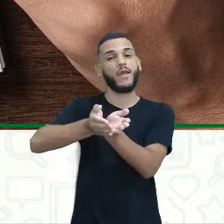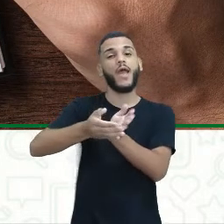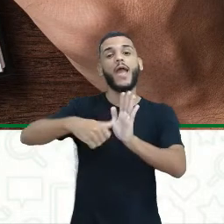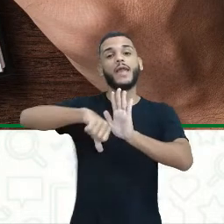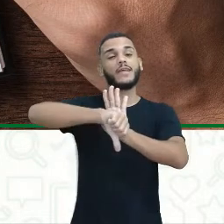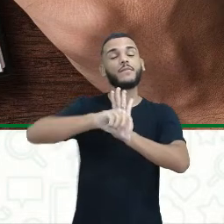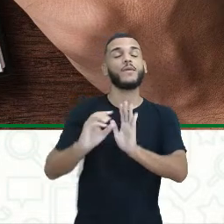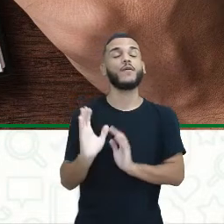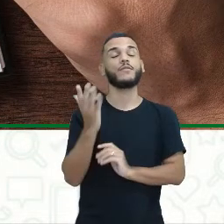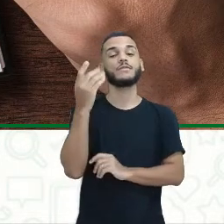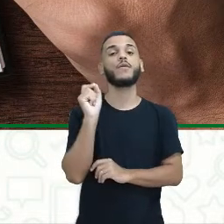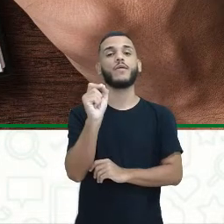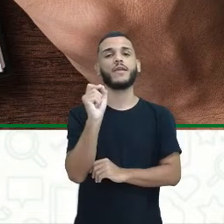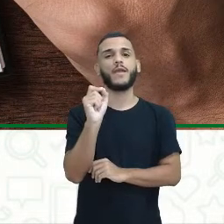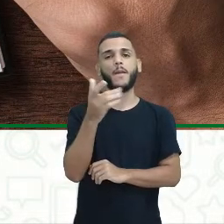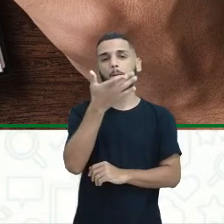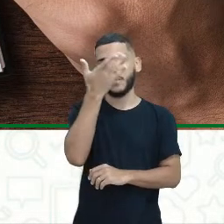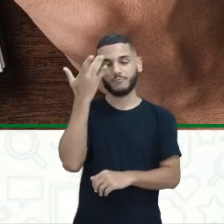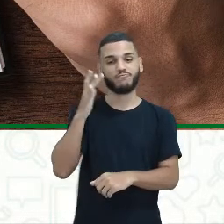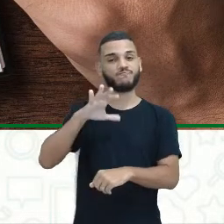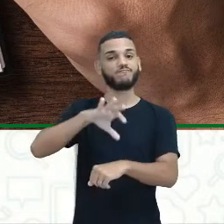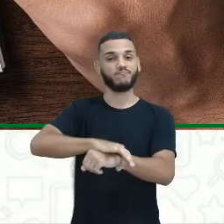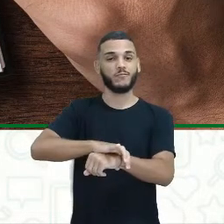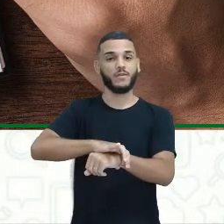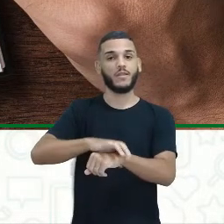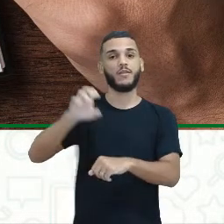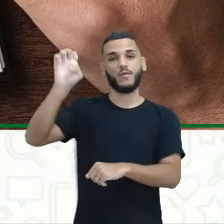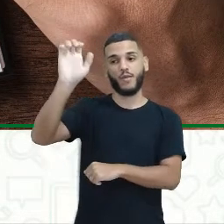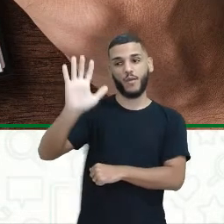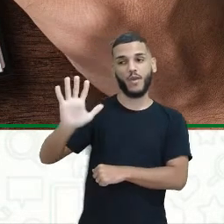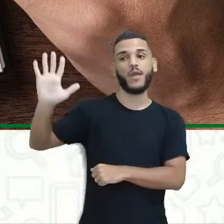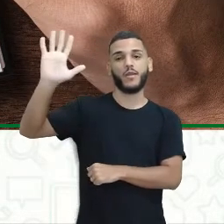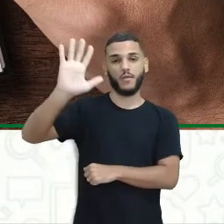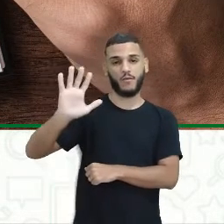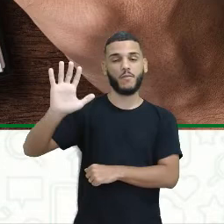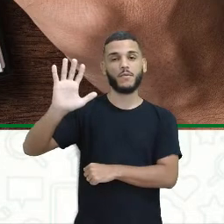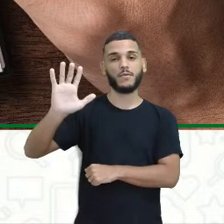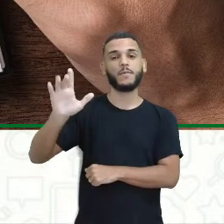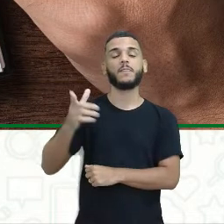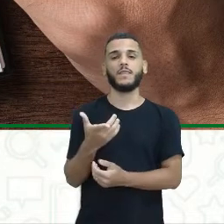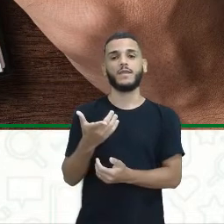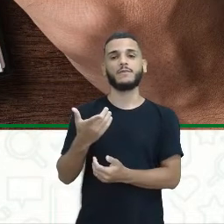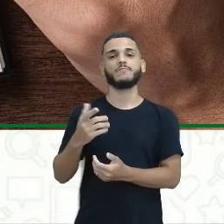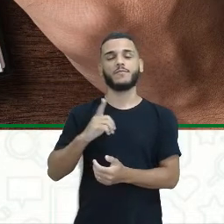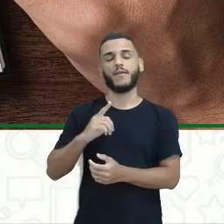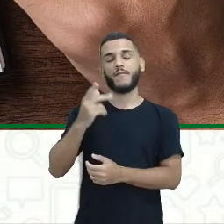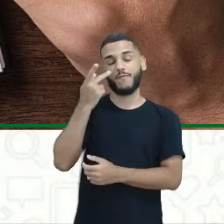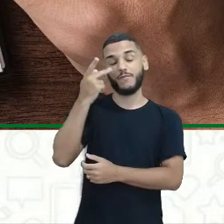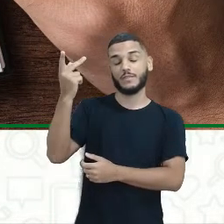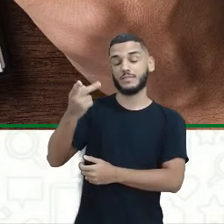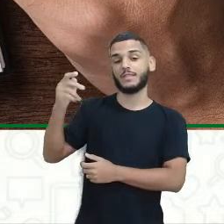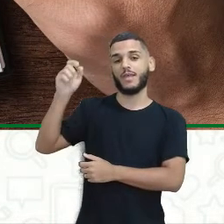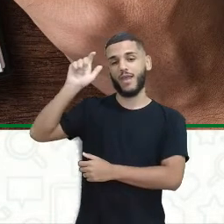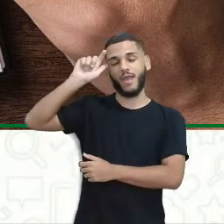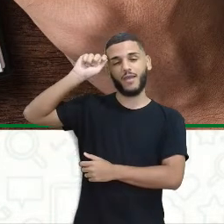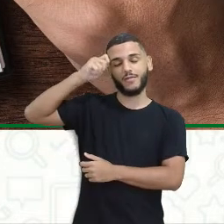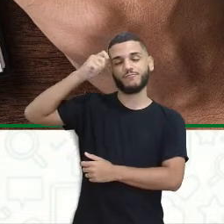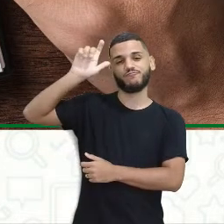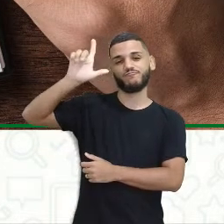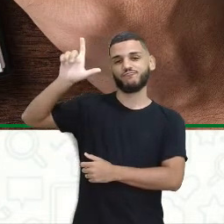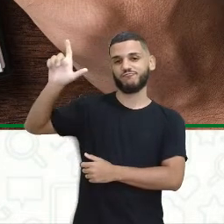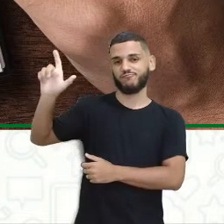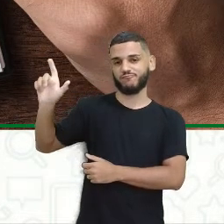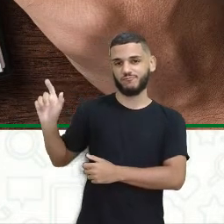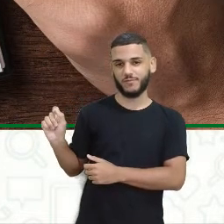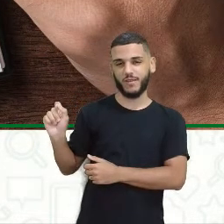Os colonizadores, né, europeus, eles chegaram ao continente africano e quando chegaram ao continente